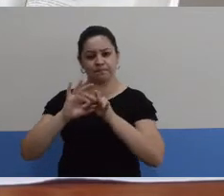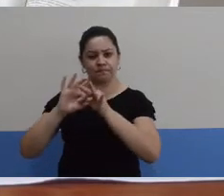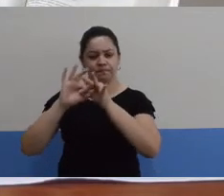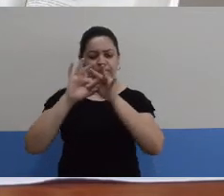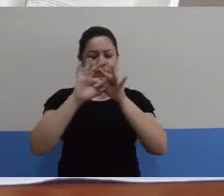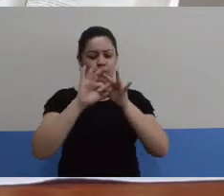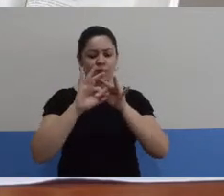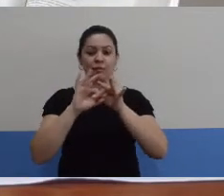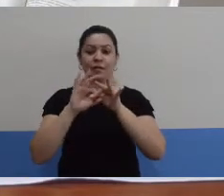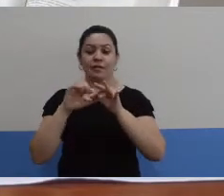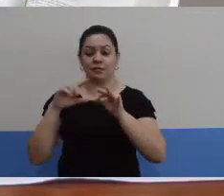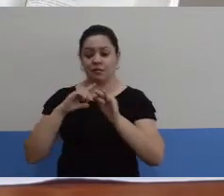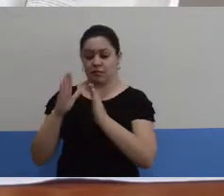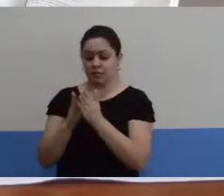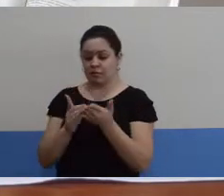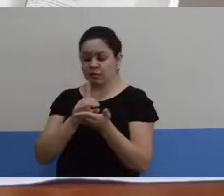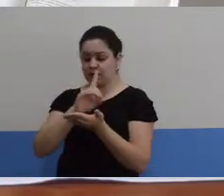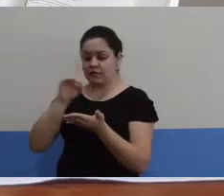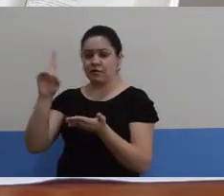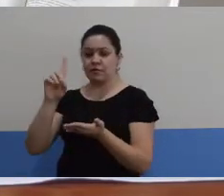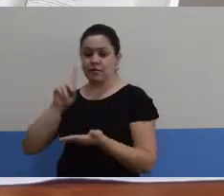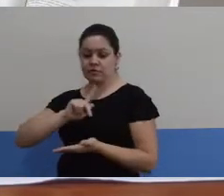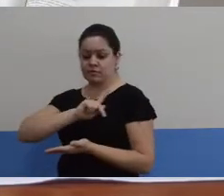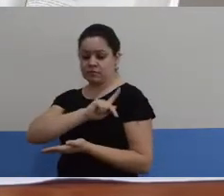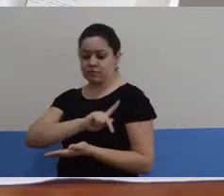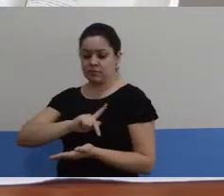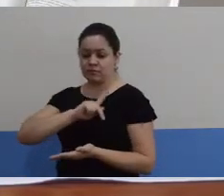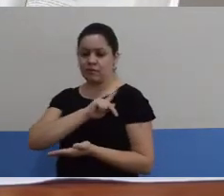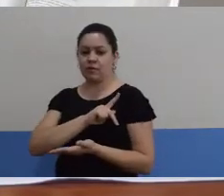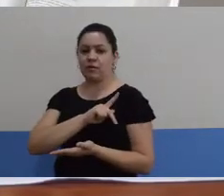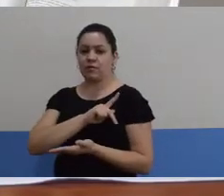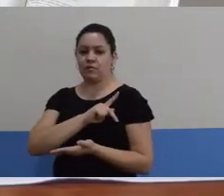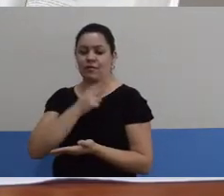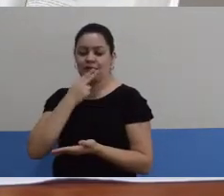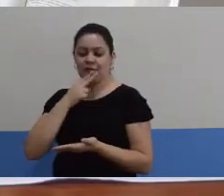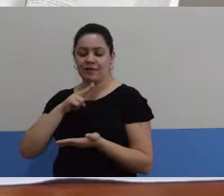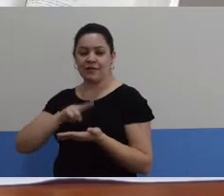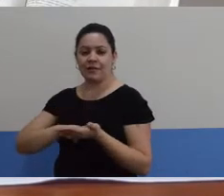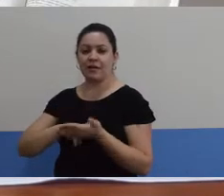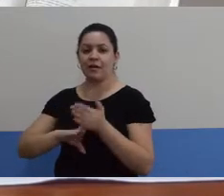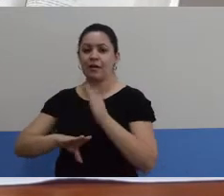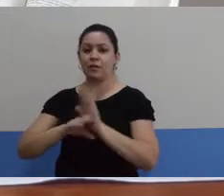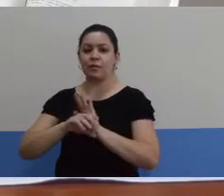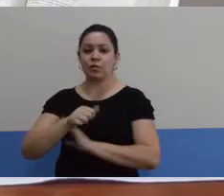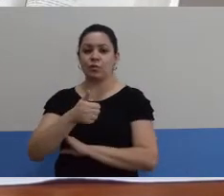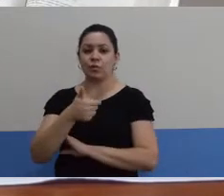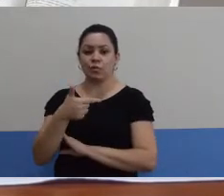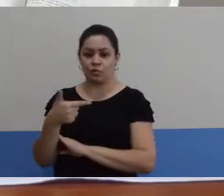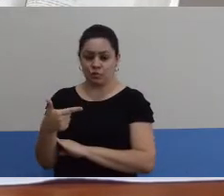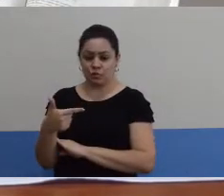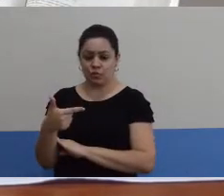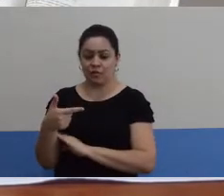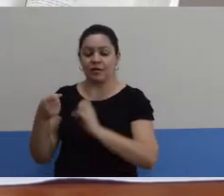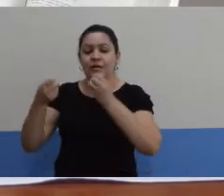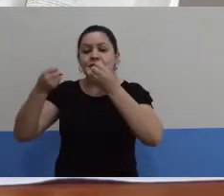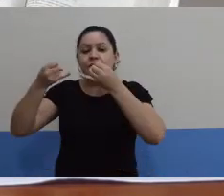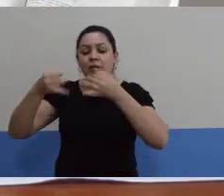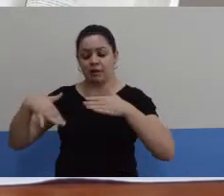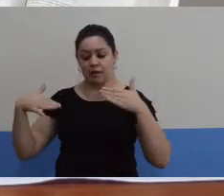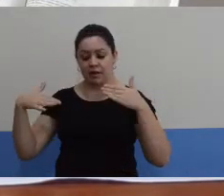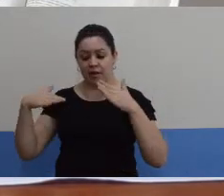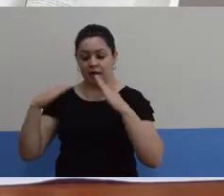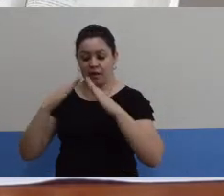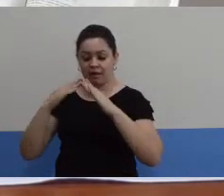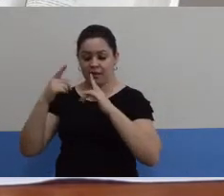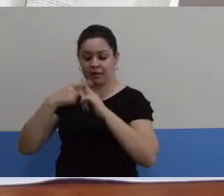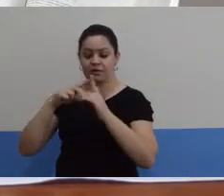Paulo a Coríntios, no capítulo 12, quando fala que a igreja é o corpo místico de Cristo, onde